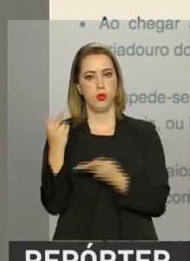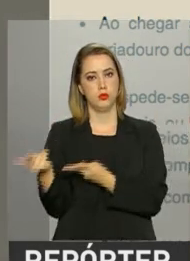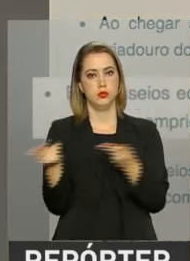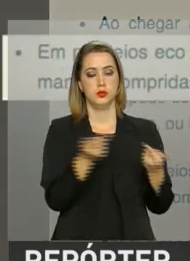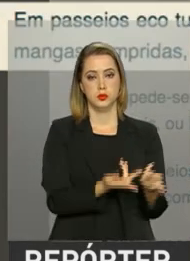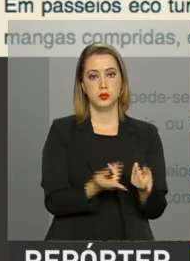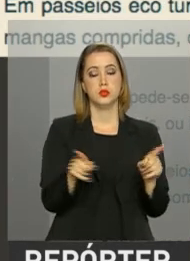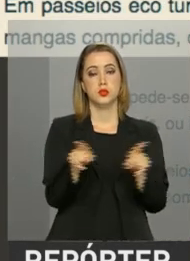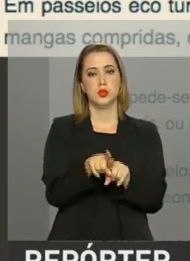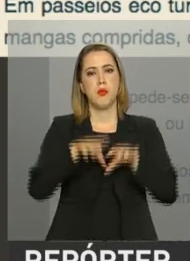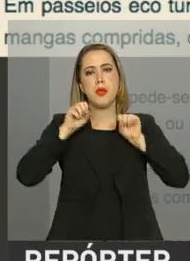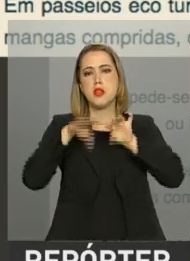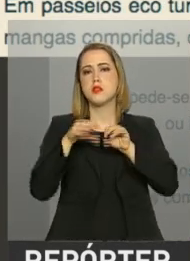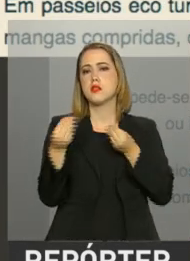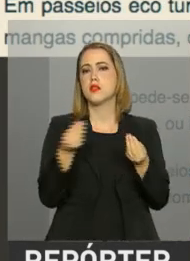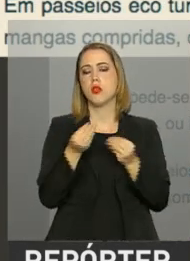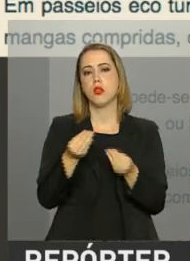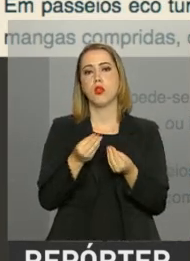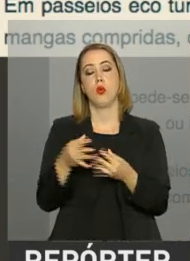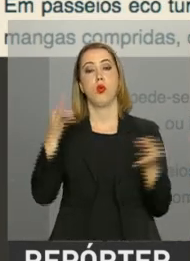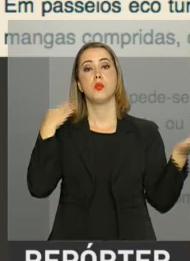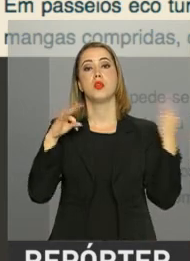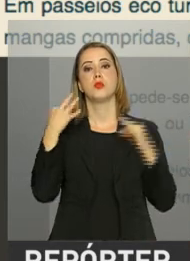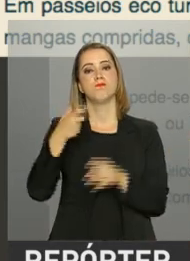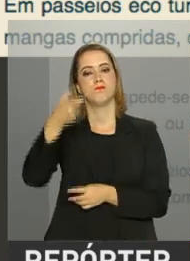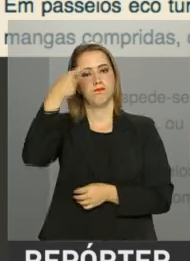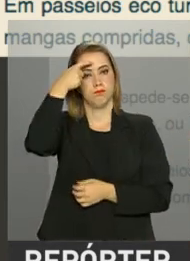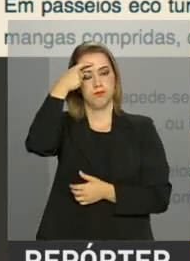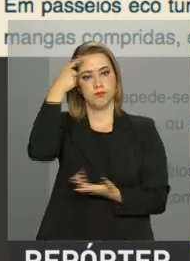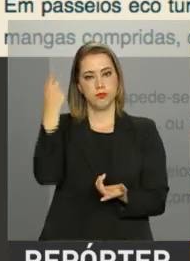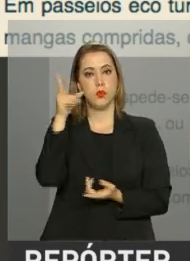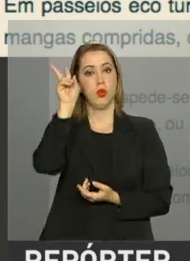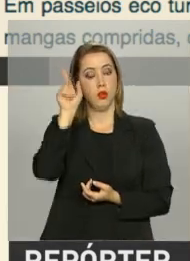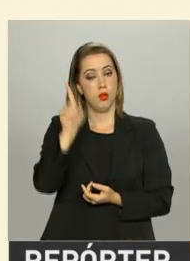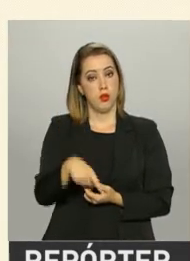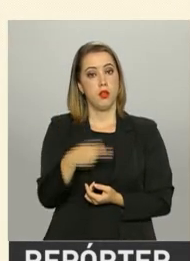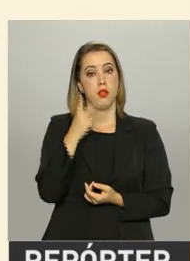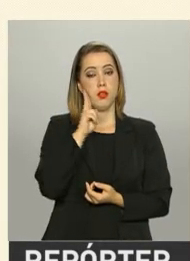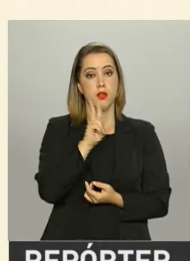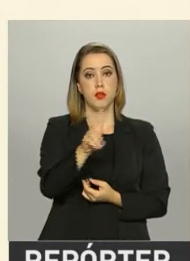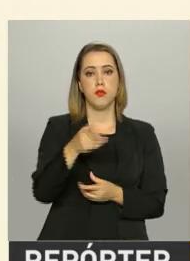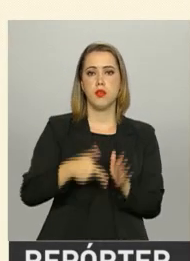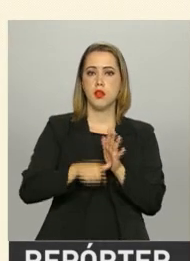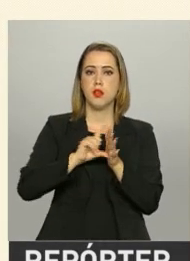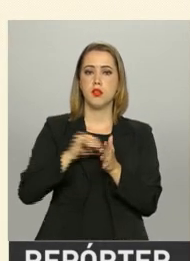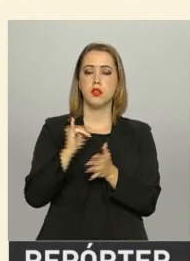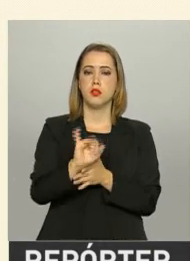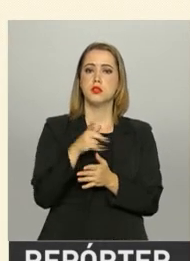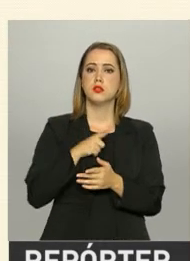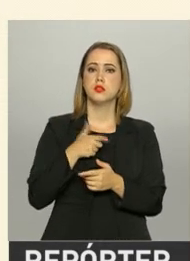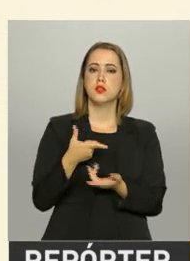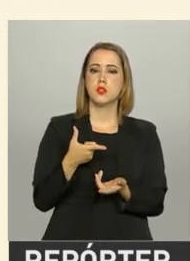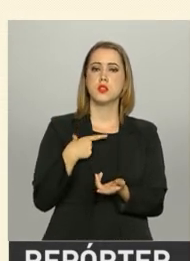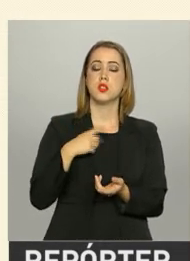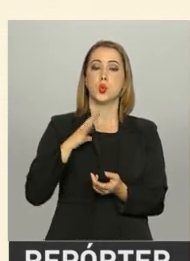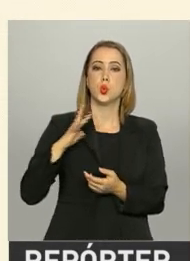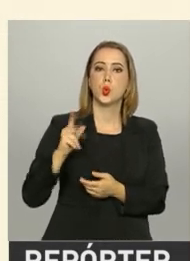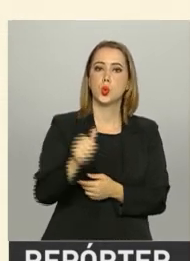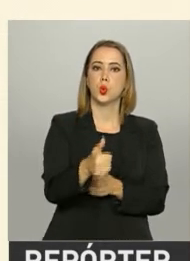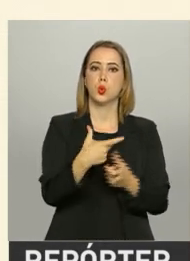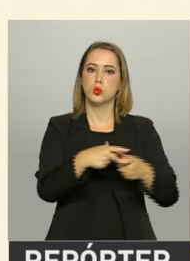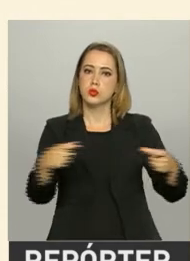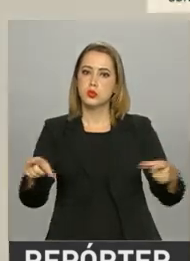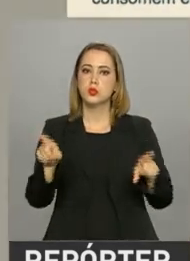orientações sobre turismo consciente uma delas é verificar antes de sair para viajar se os equipamentos eletrônicos foram